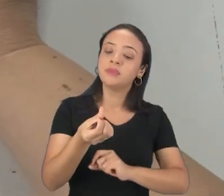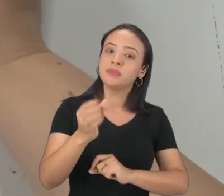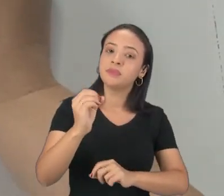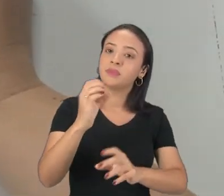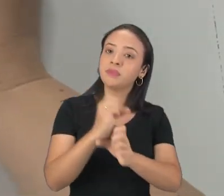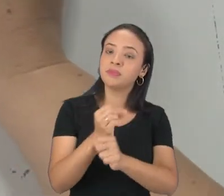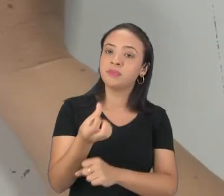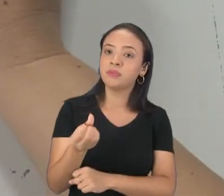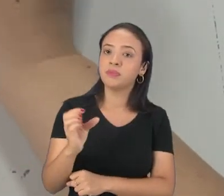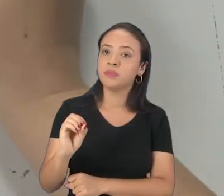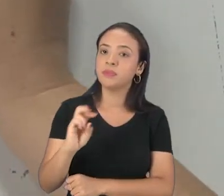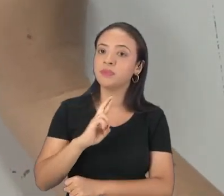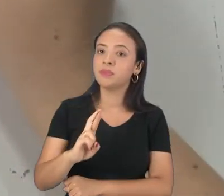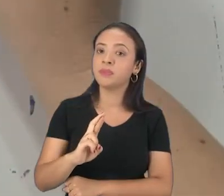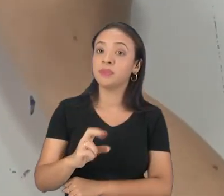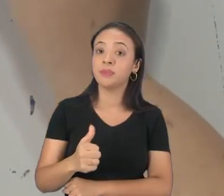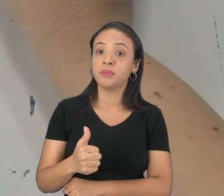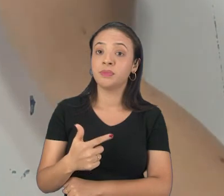mais 60, eu vou ter